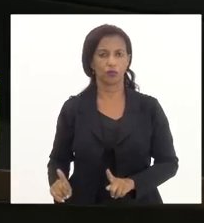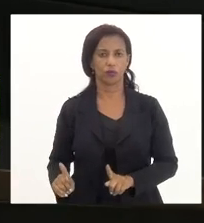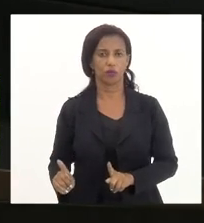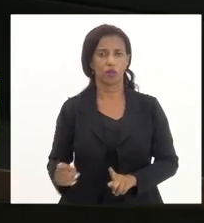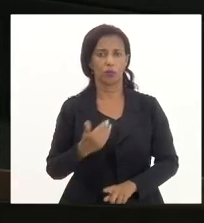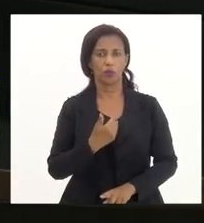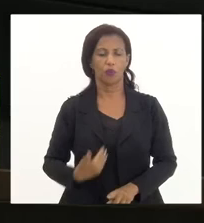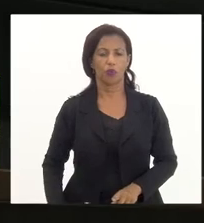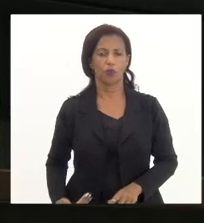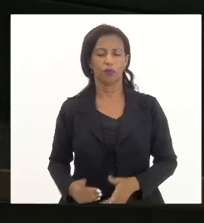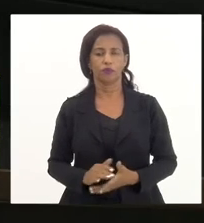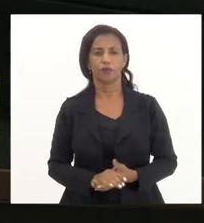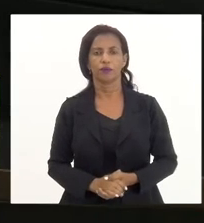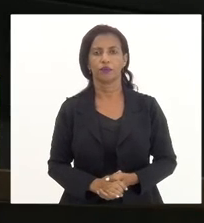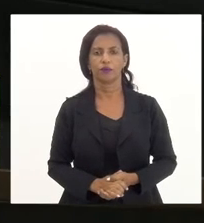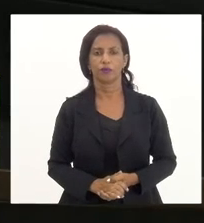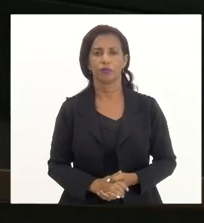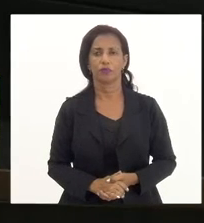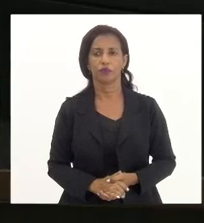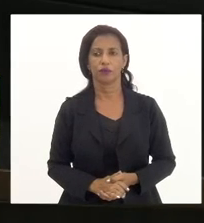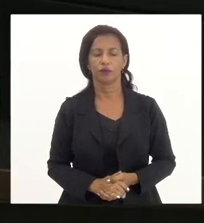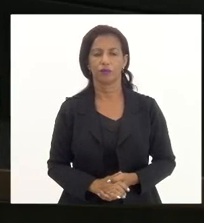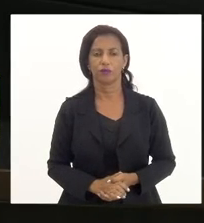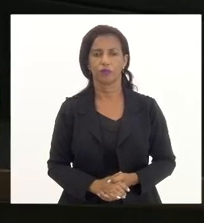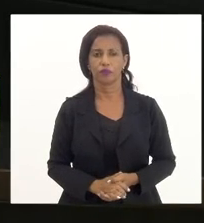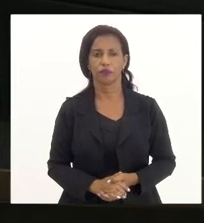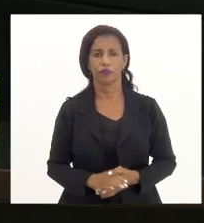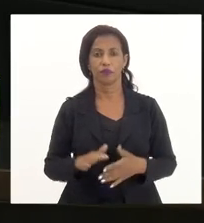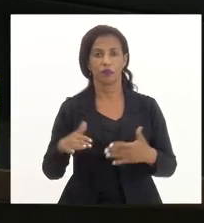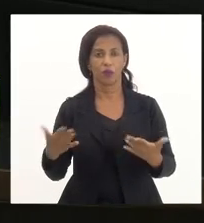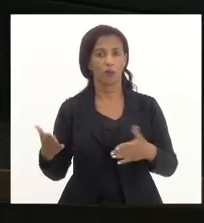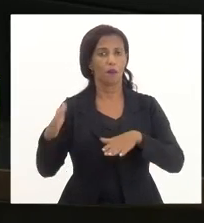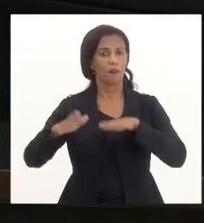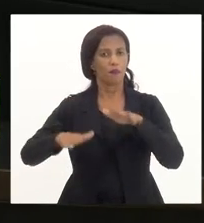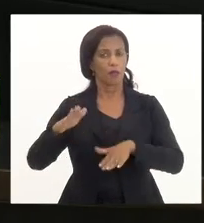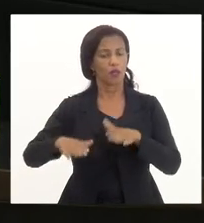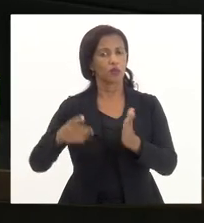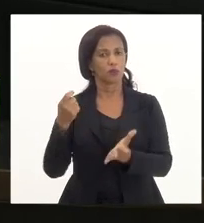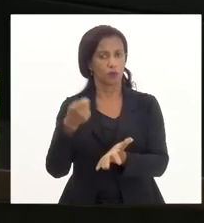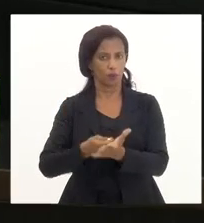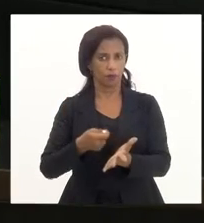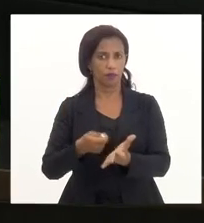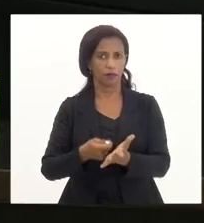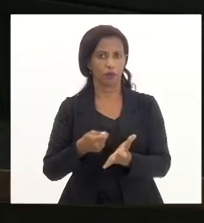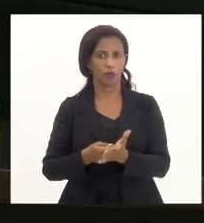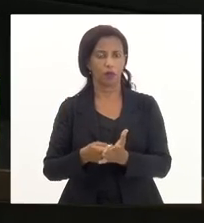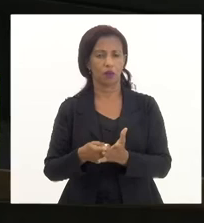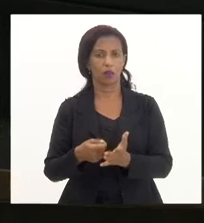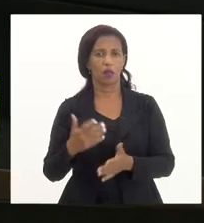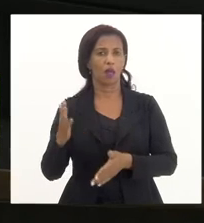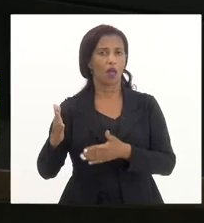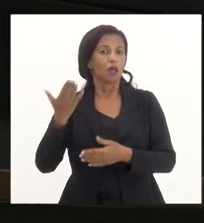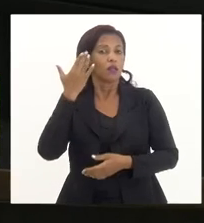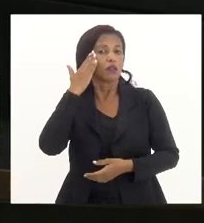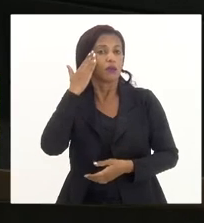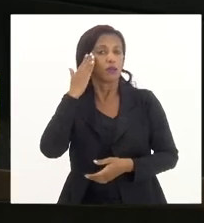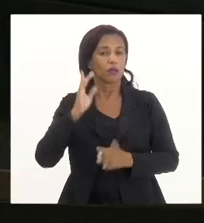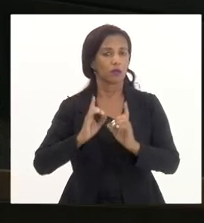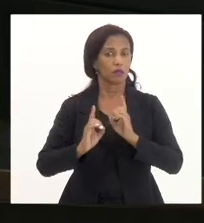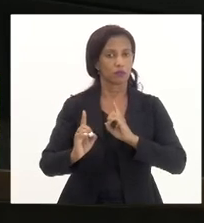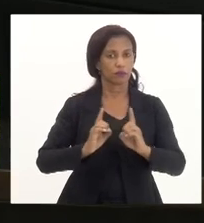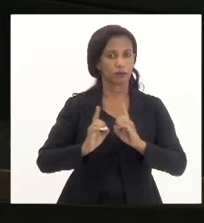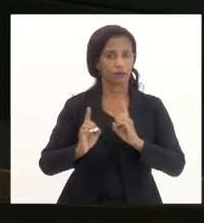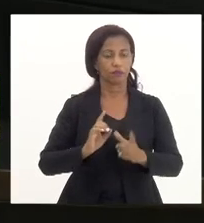públicos do Rio então aí embora ele seja obrigatório ainda que eu entenda o